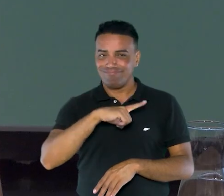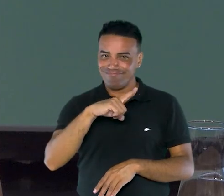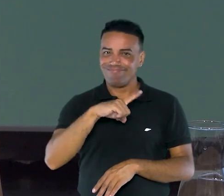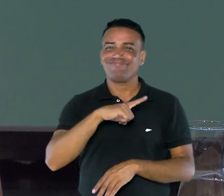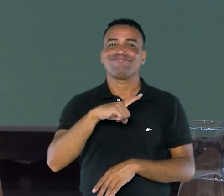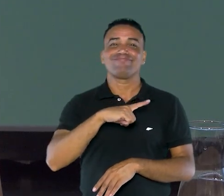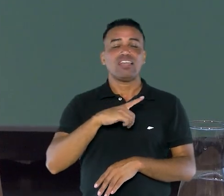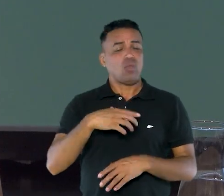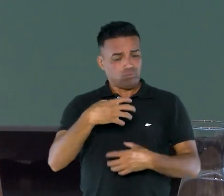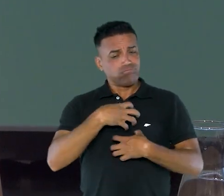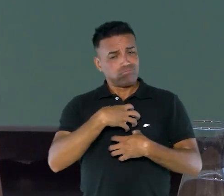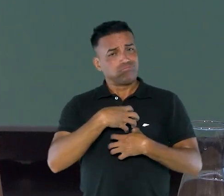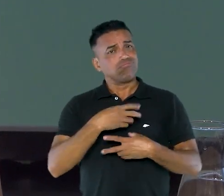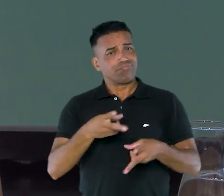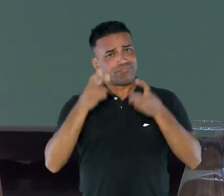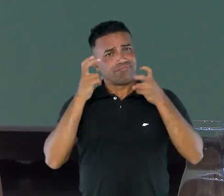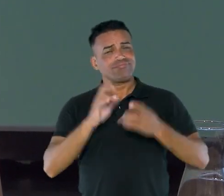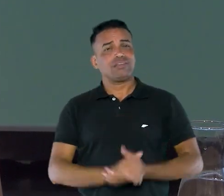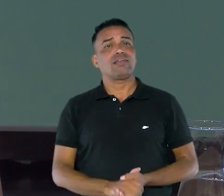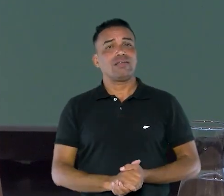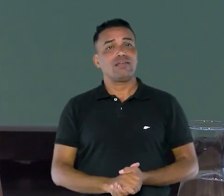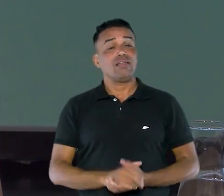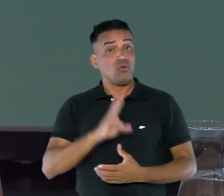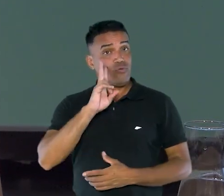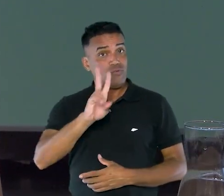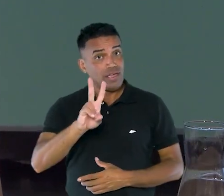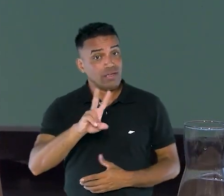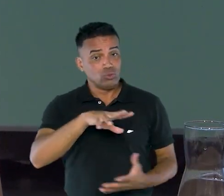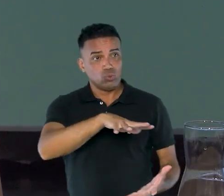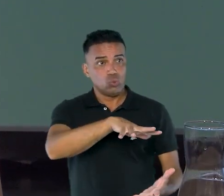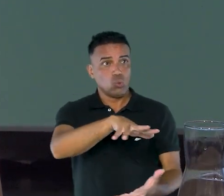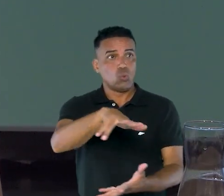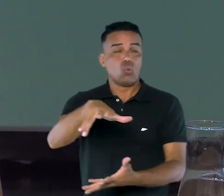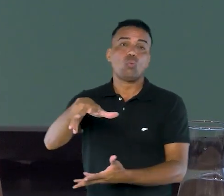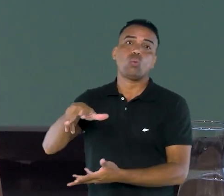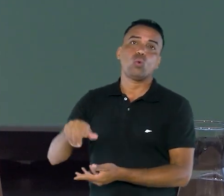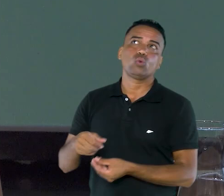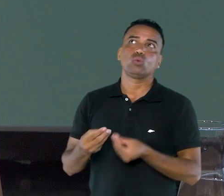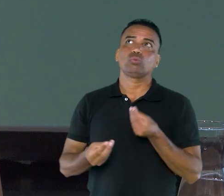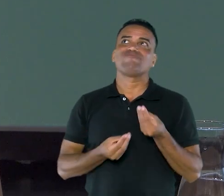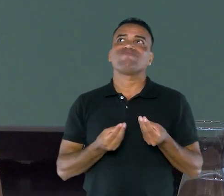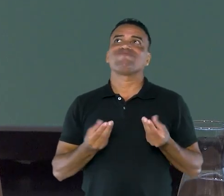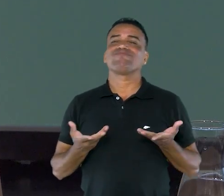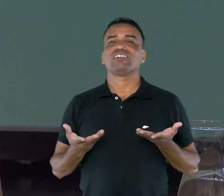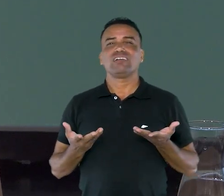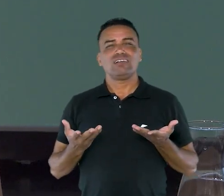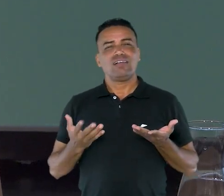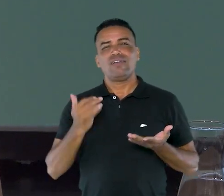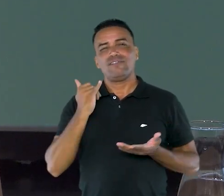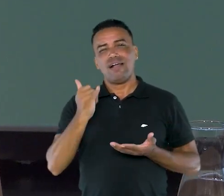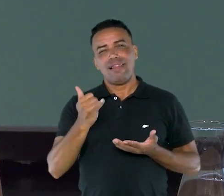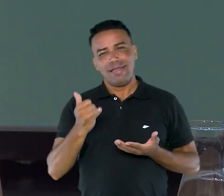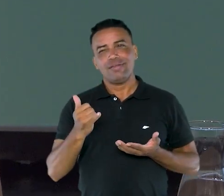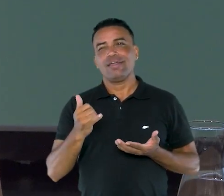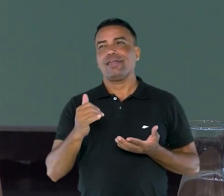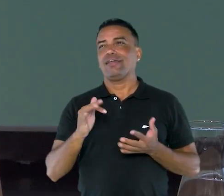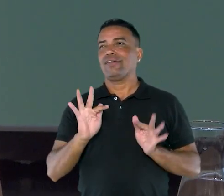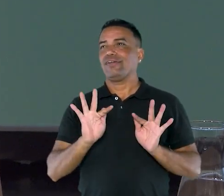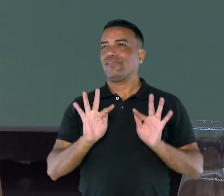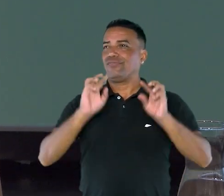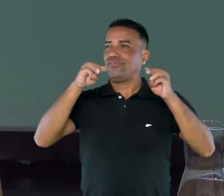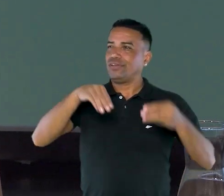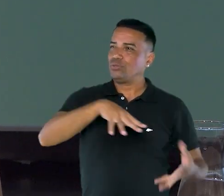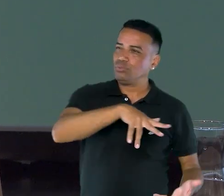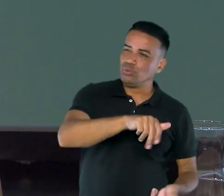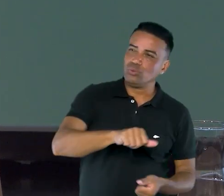assim, eu sinto isso. E eu vejo o mundo como, enfim, já falei de precipício, já falei